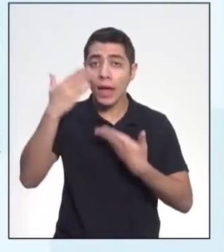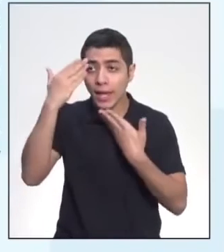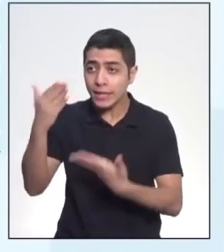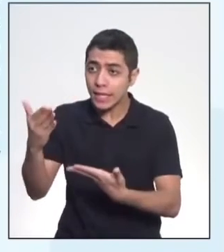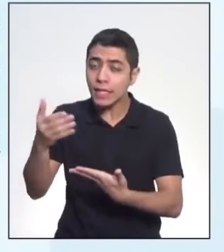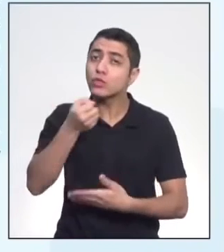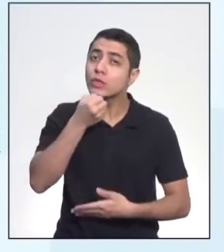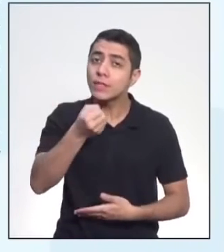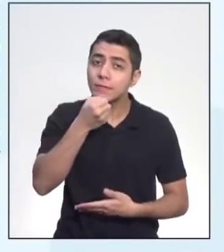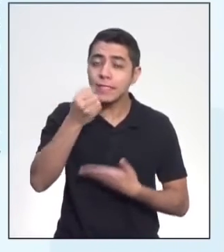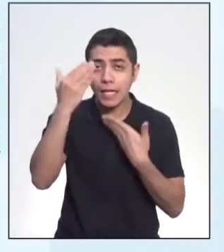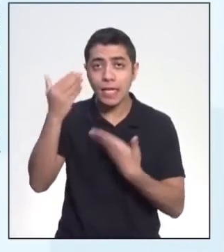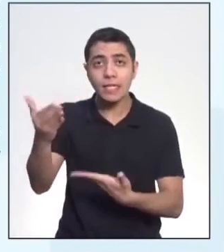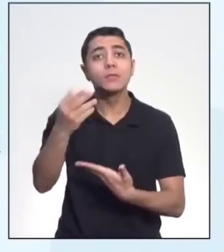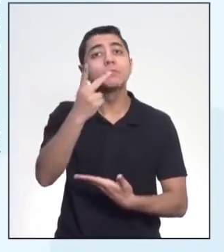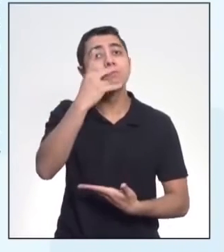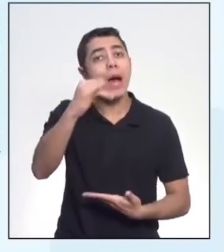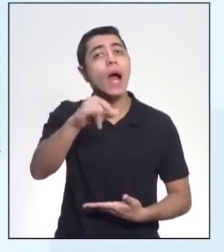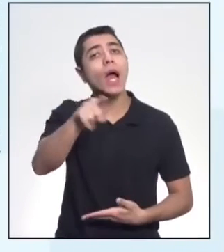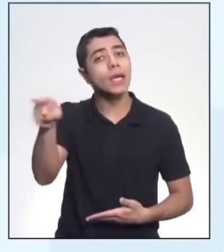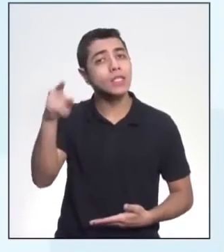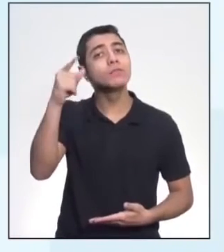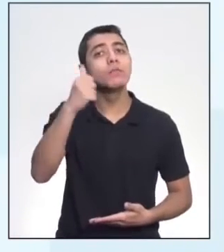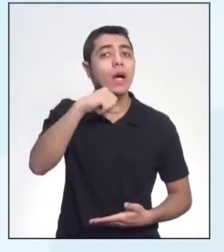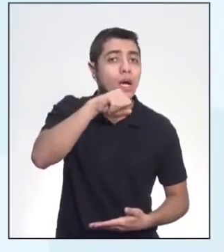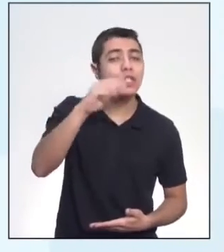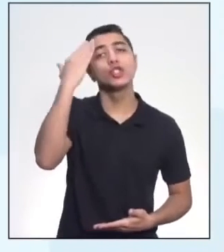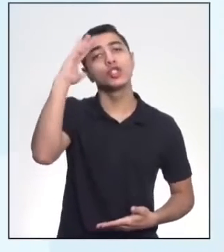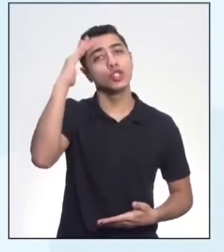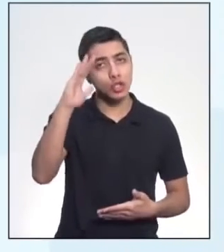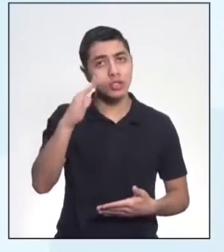filhos nesta situação de consumo.